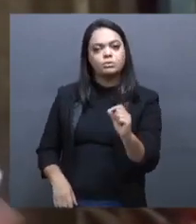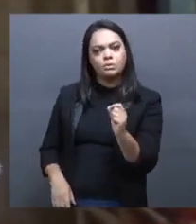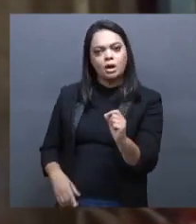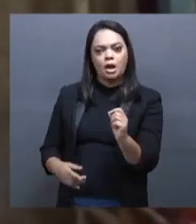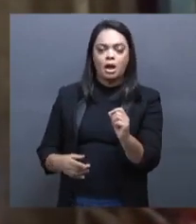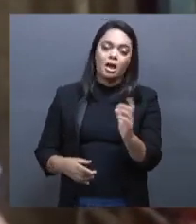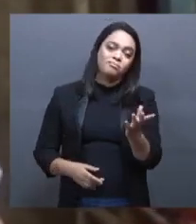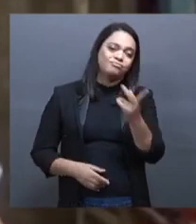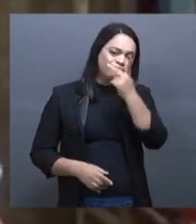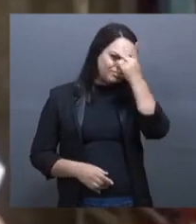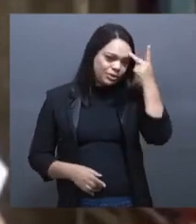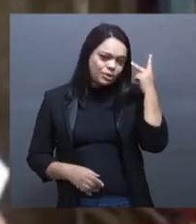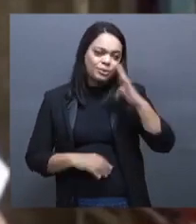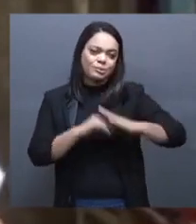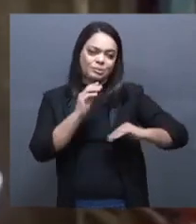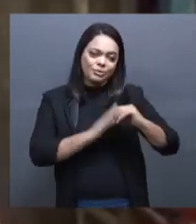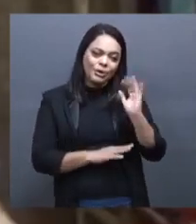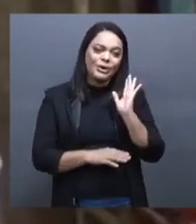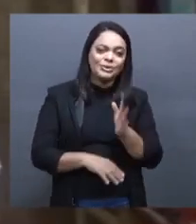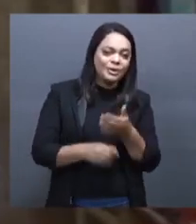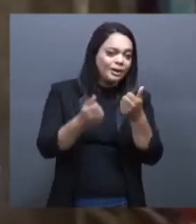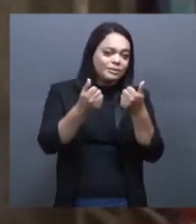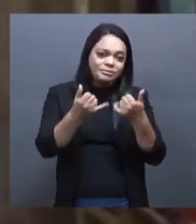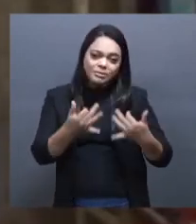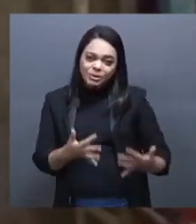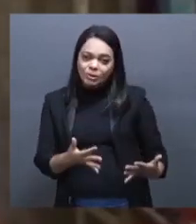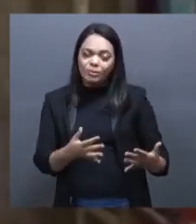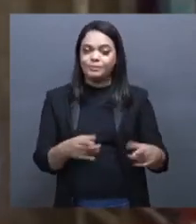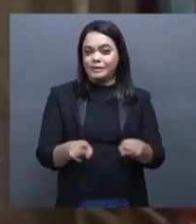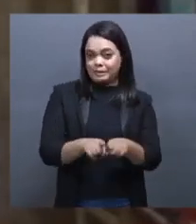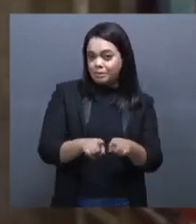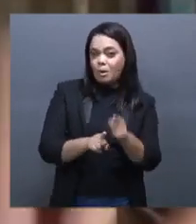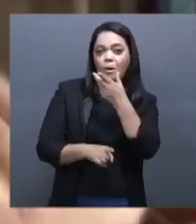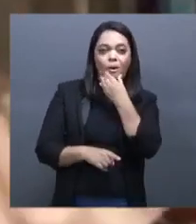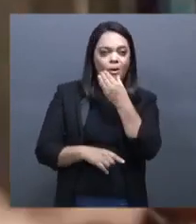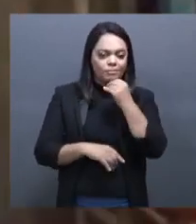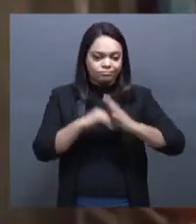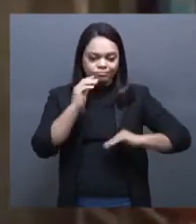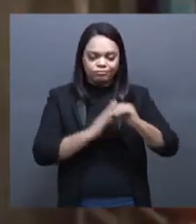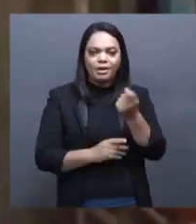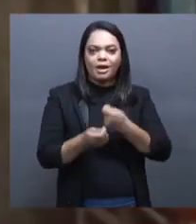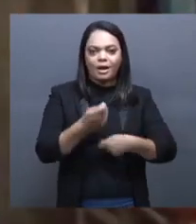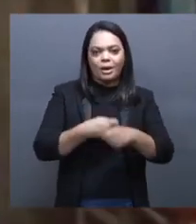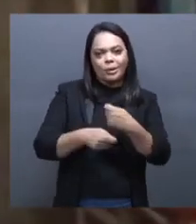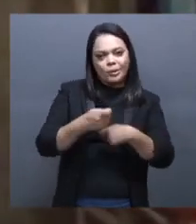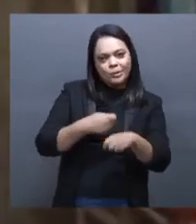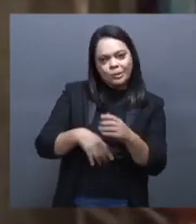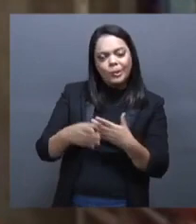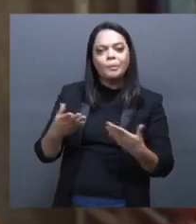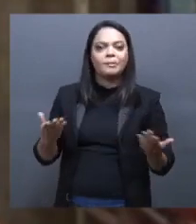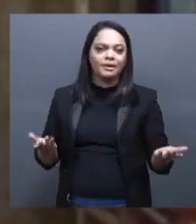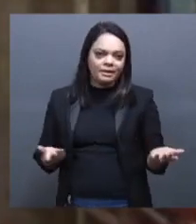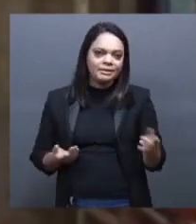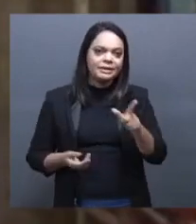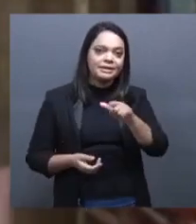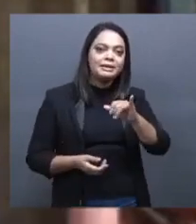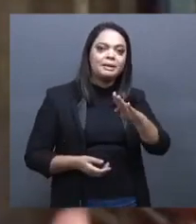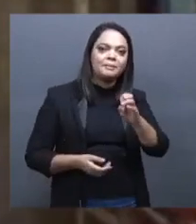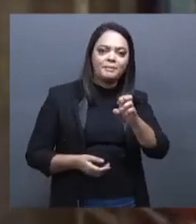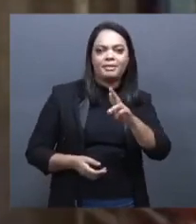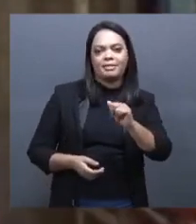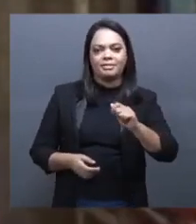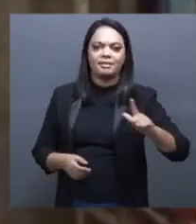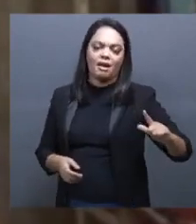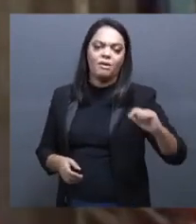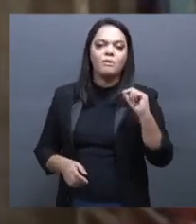vêm defendendo há algum tempo, inclusive economistas desses liberais insuspeitos, né, que